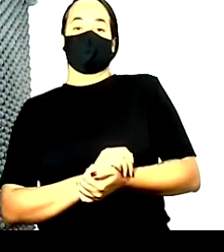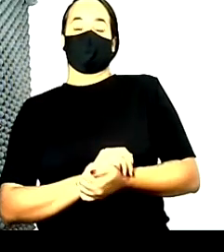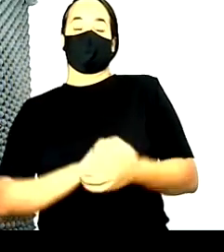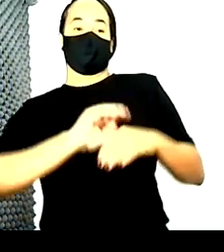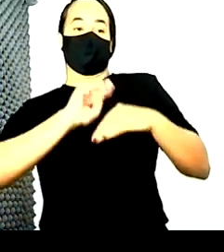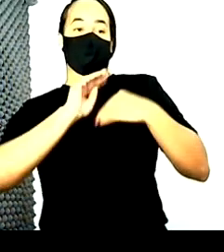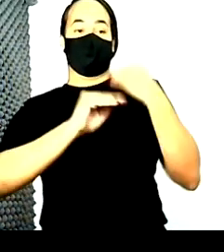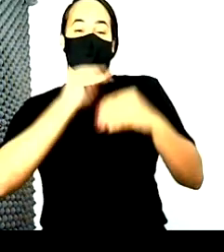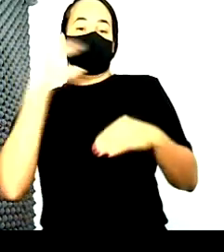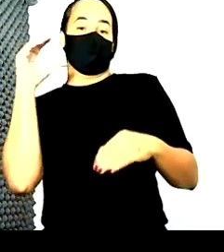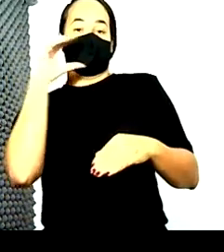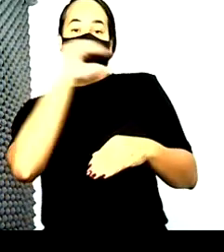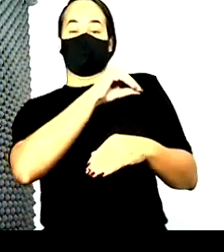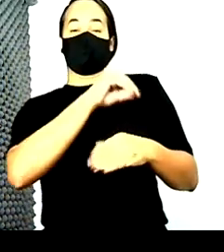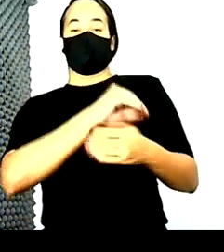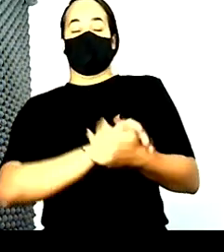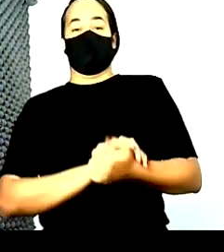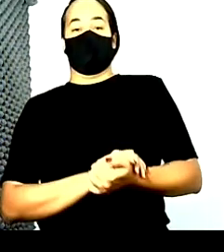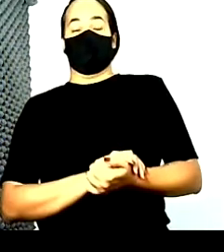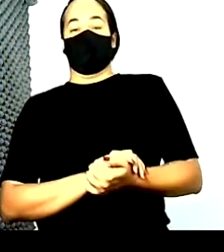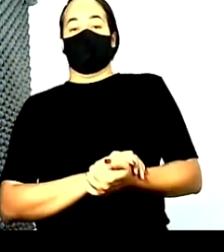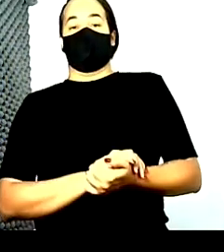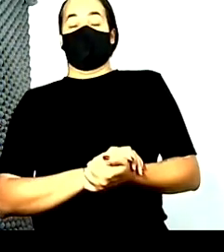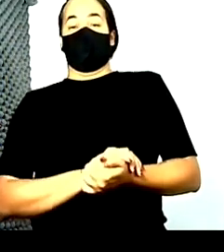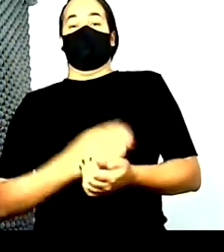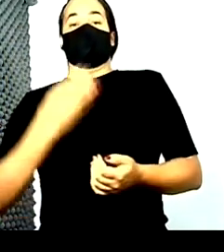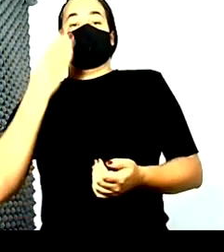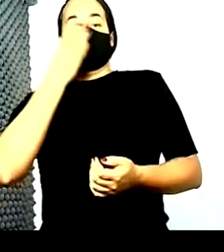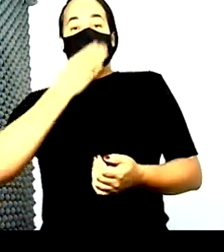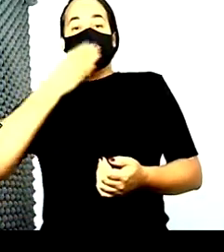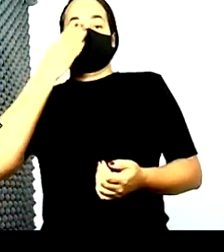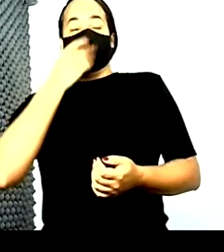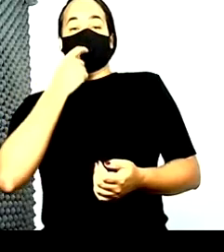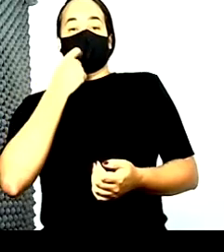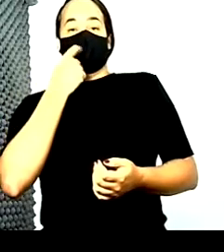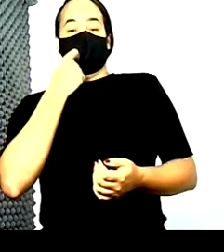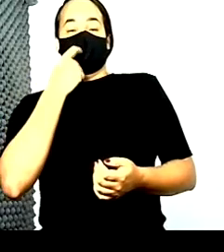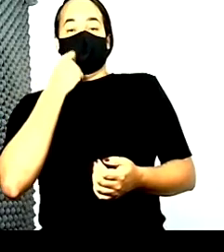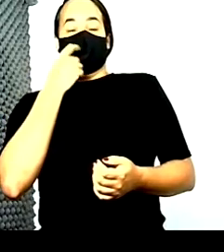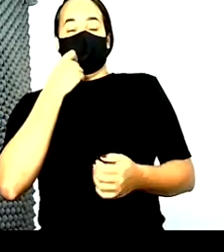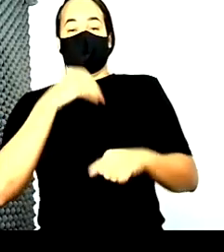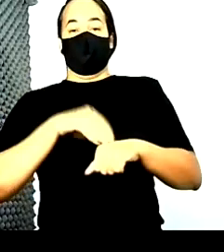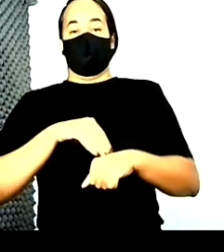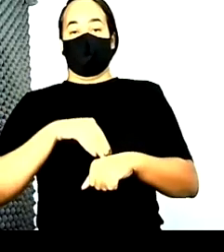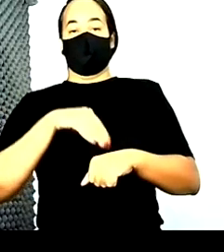a taxa de açúcar no nosso sangue vai liberar mais energia para as células. E a